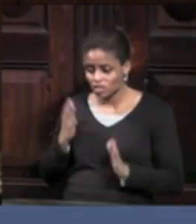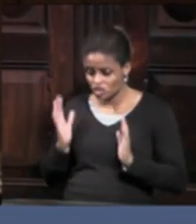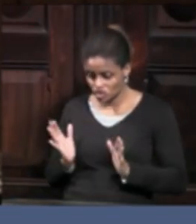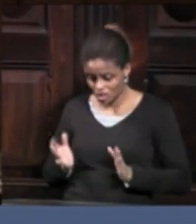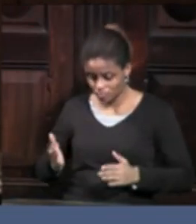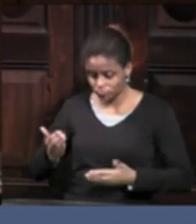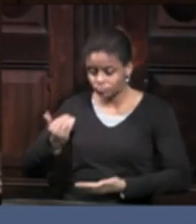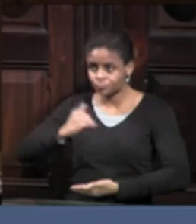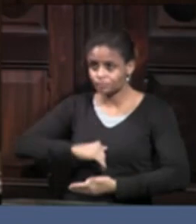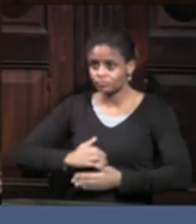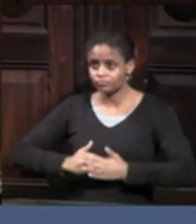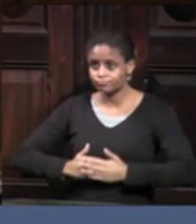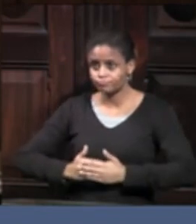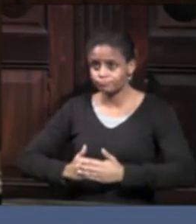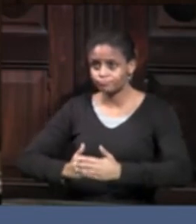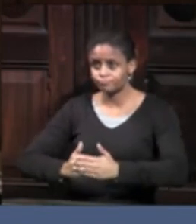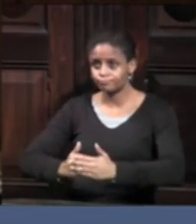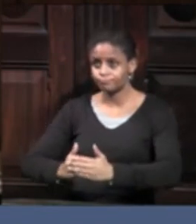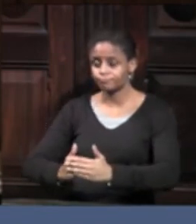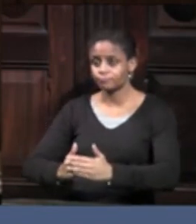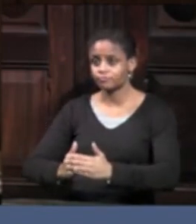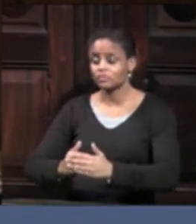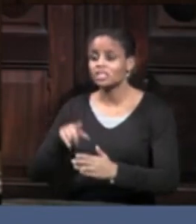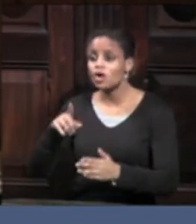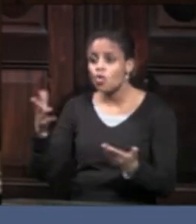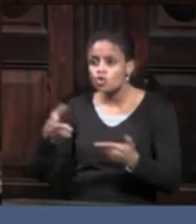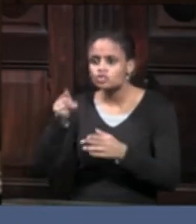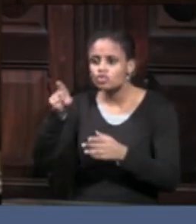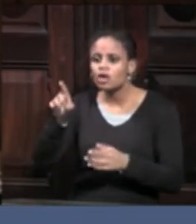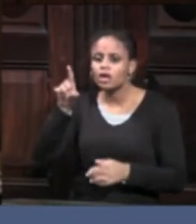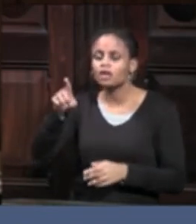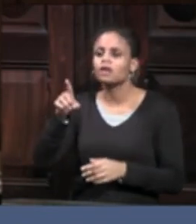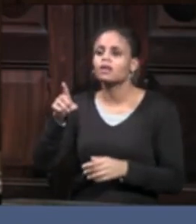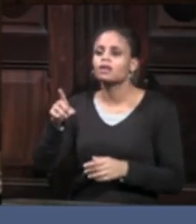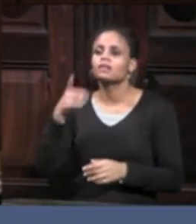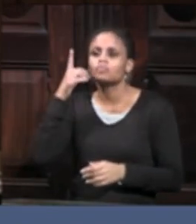porque tiveram o direito de nascer. Muito obrigado, presidente.